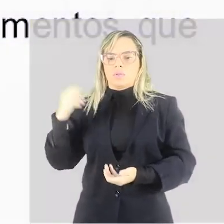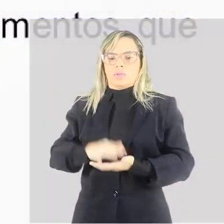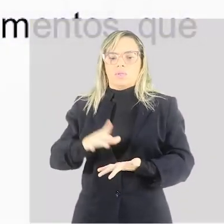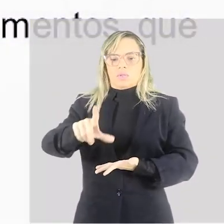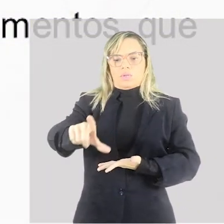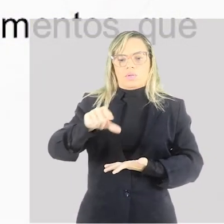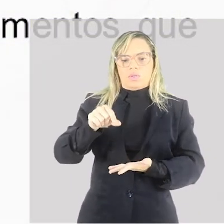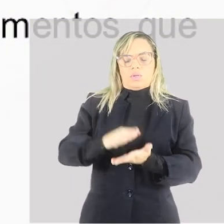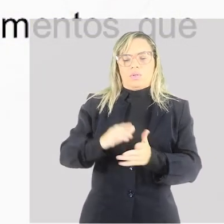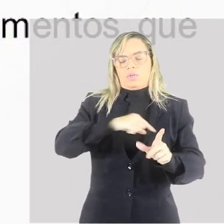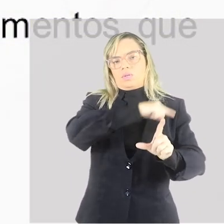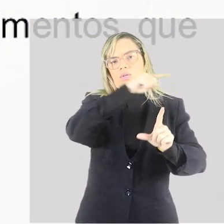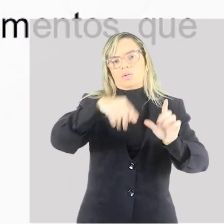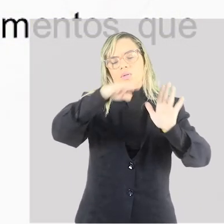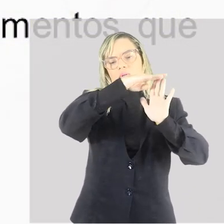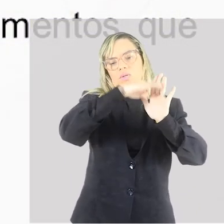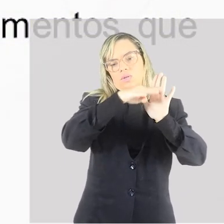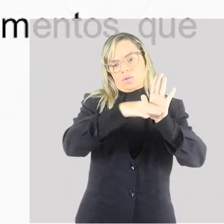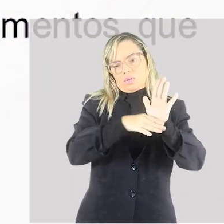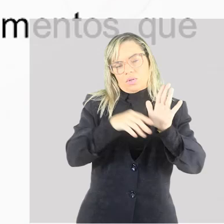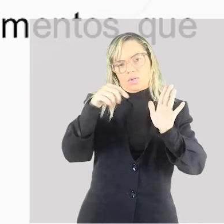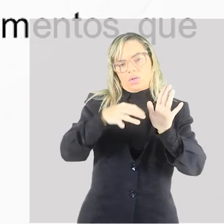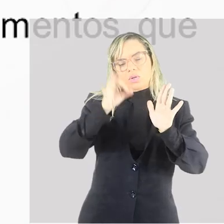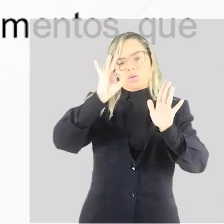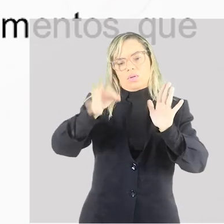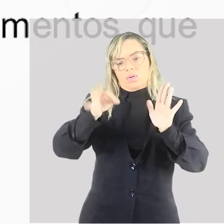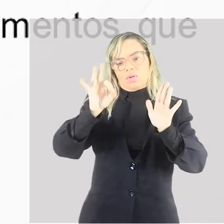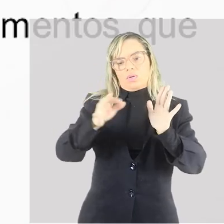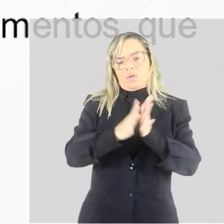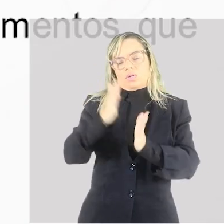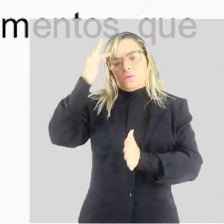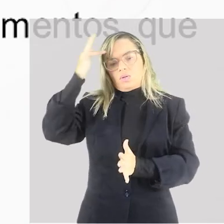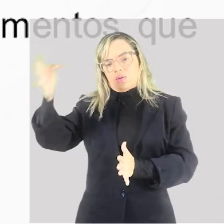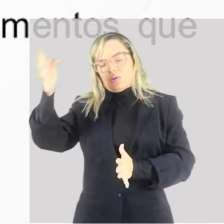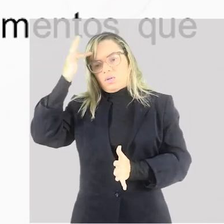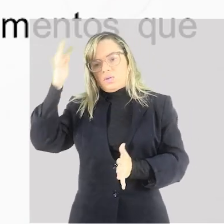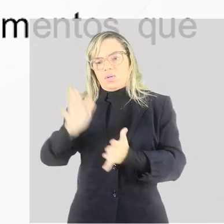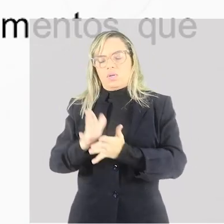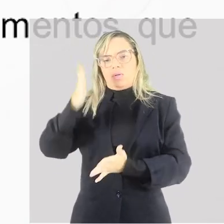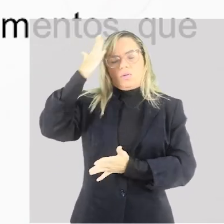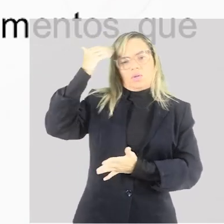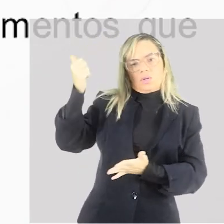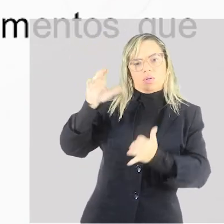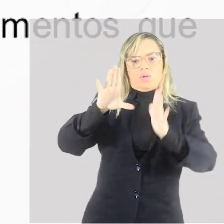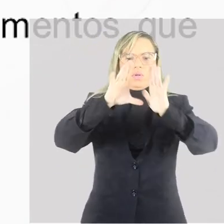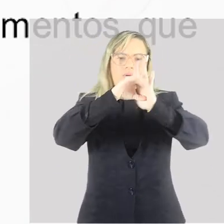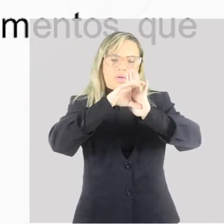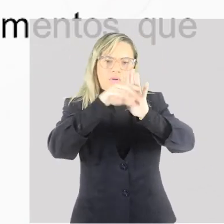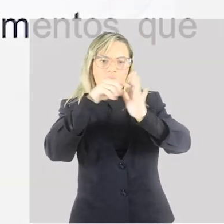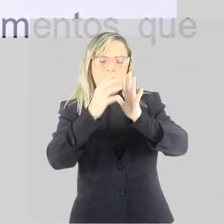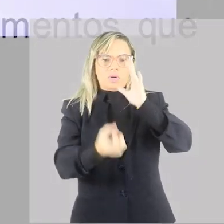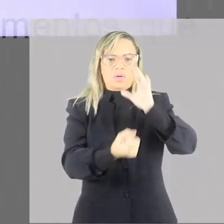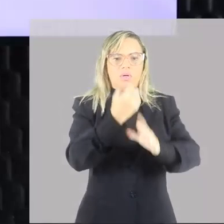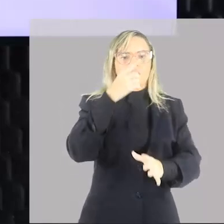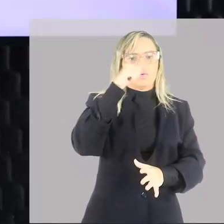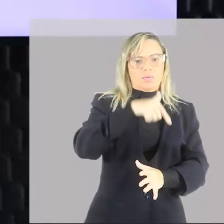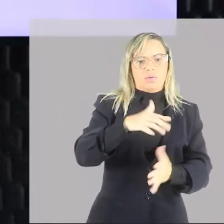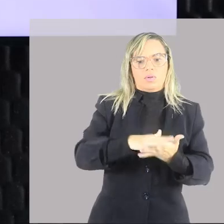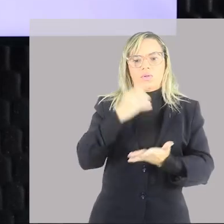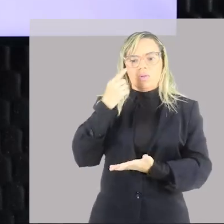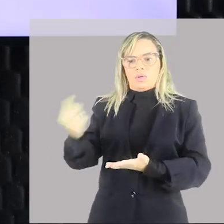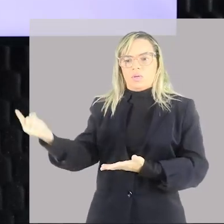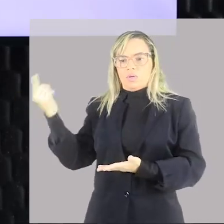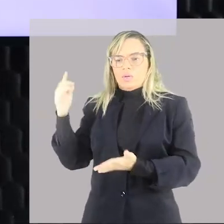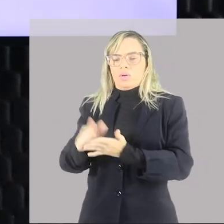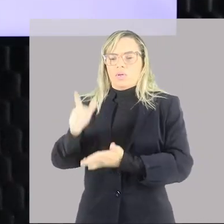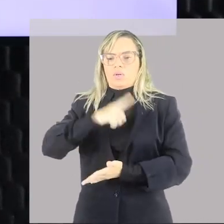Assinale a alternativa que se identifica corretamente com a filosofia, claro, sabendo que ela cria conceitos e que esses